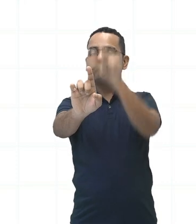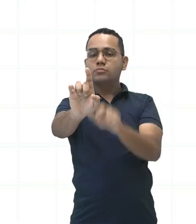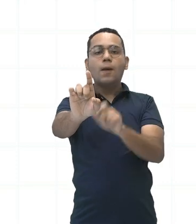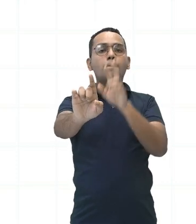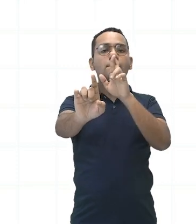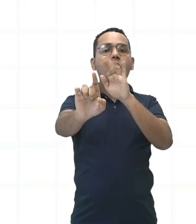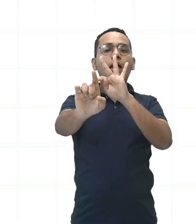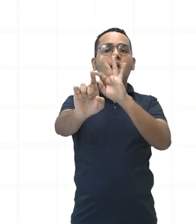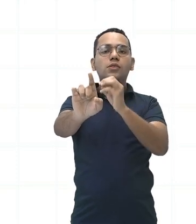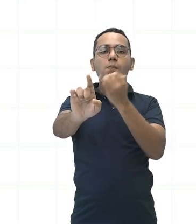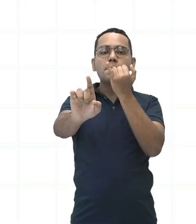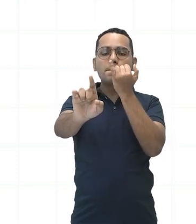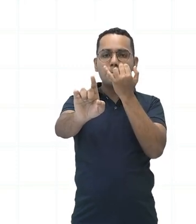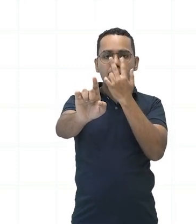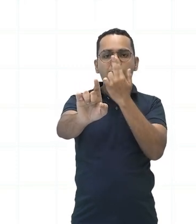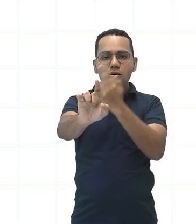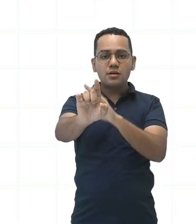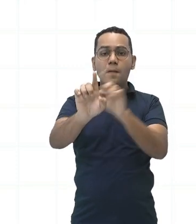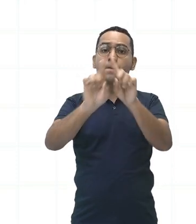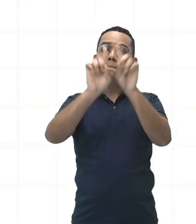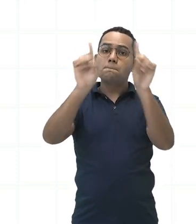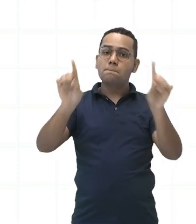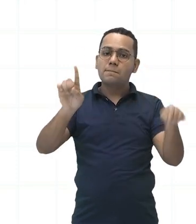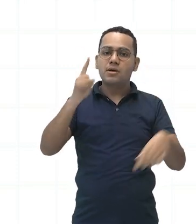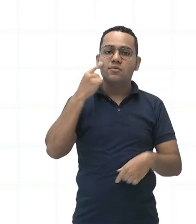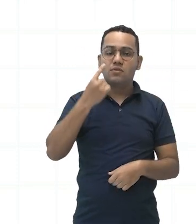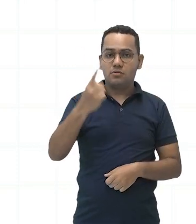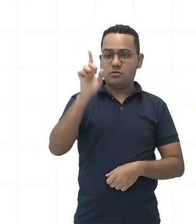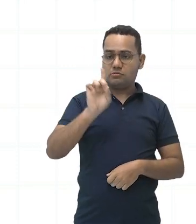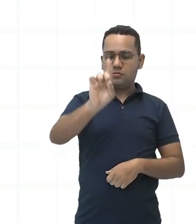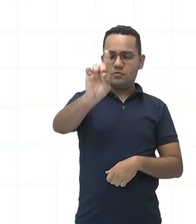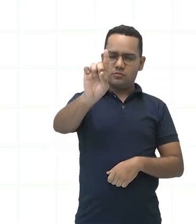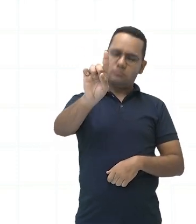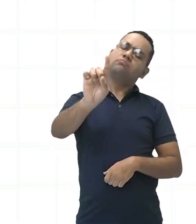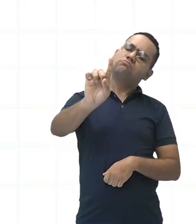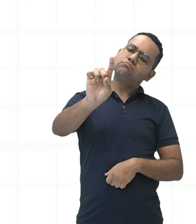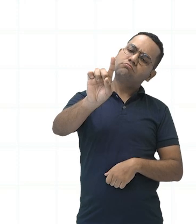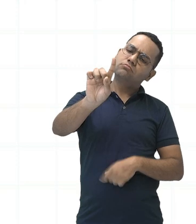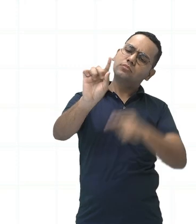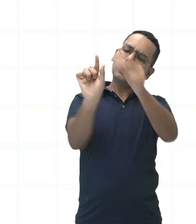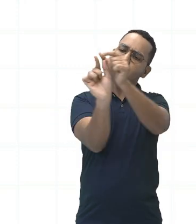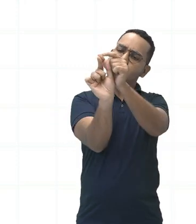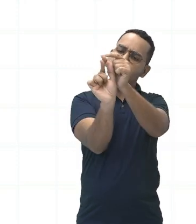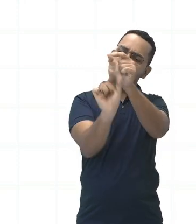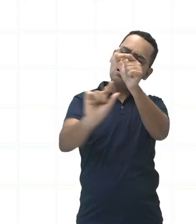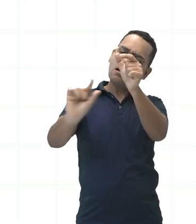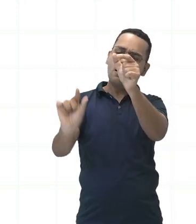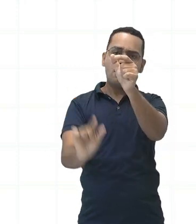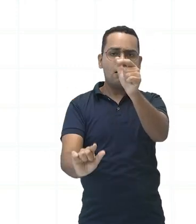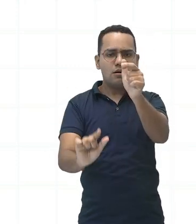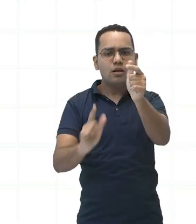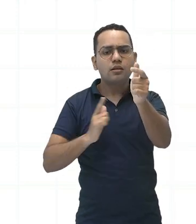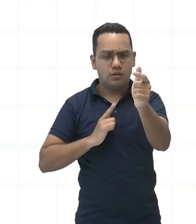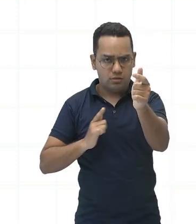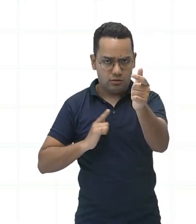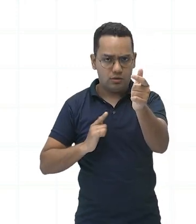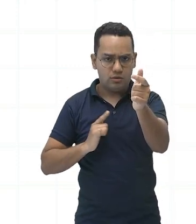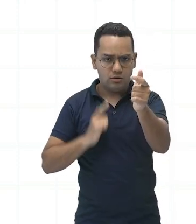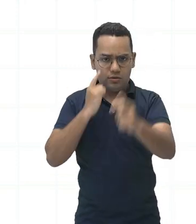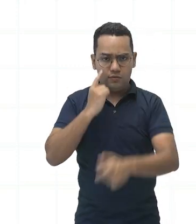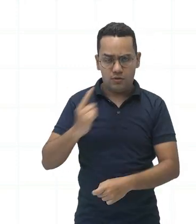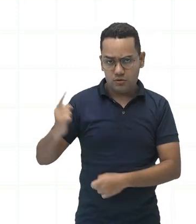dessa figura, a gente já vê um desvio acontecendo lateralmente. Esse desvio que